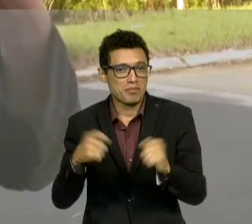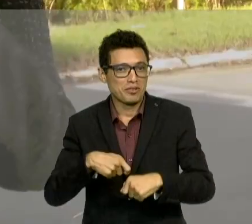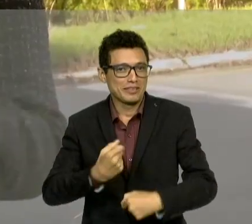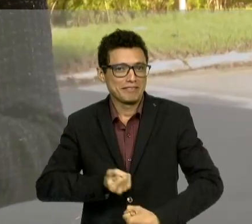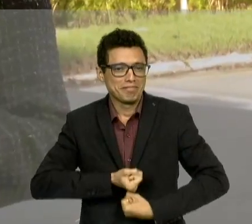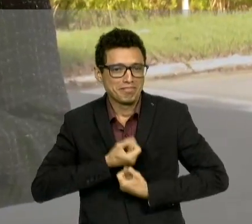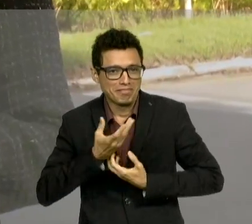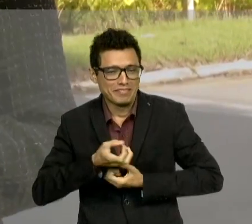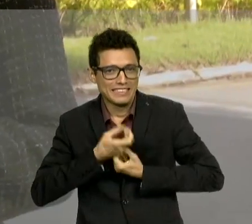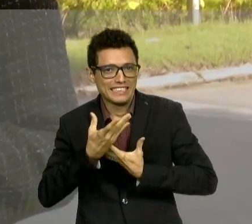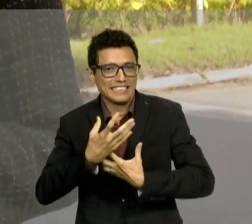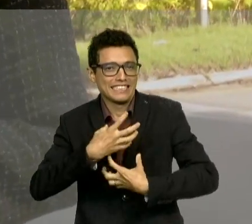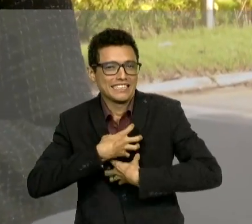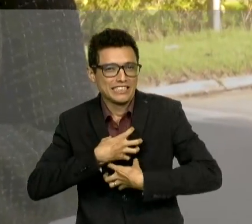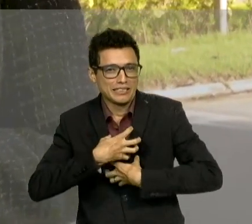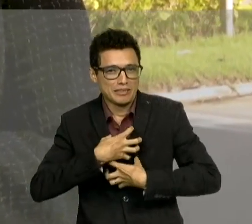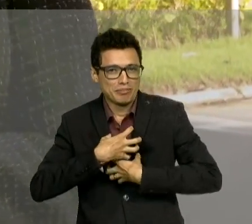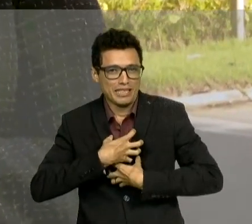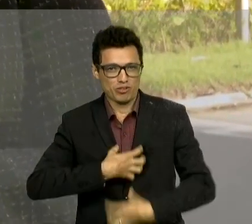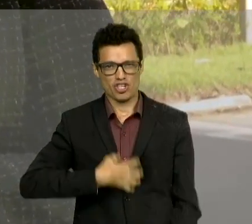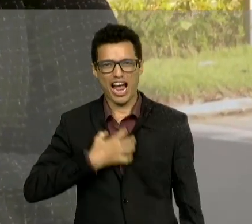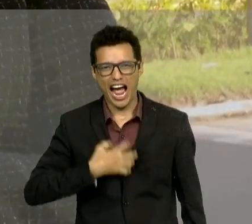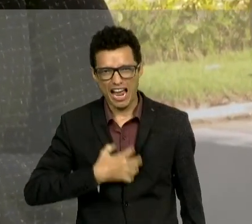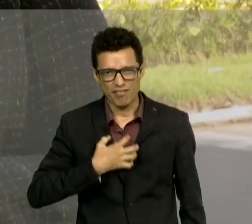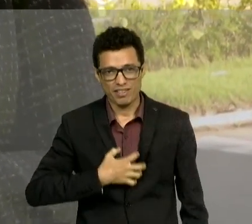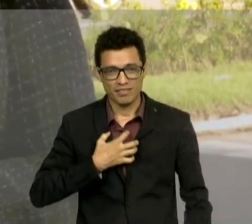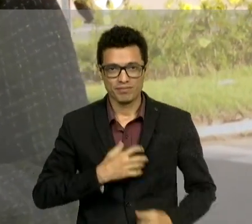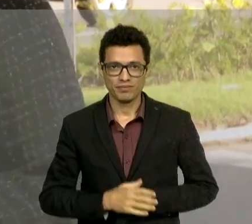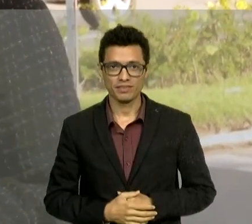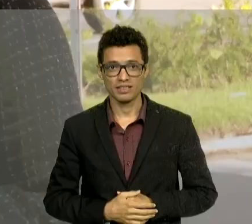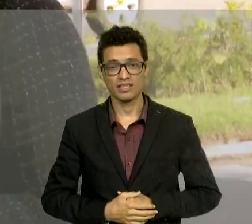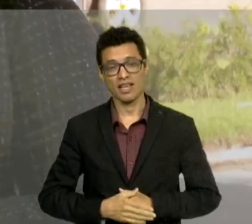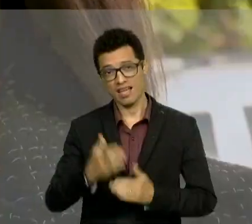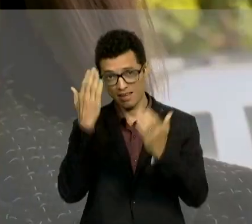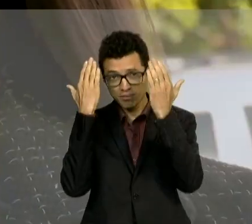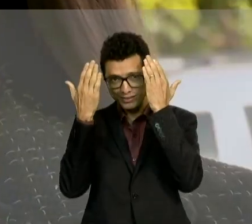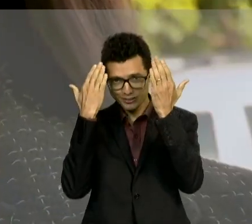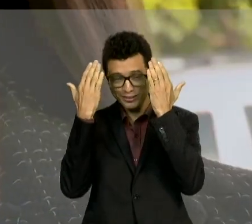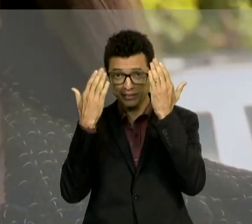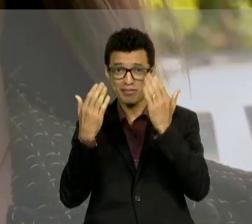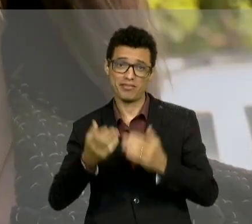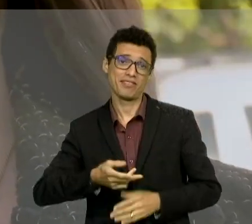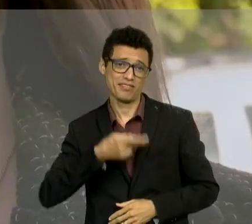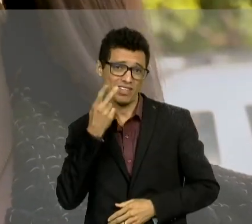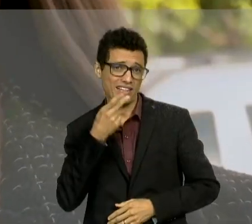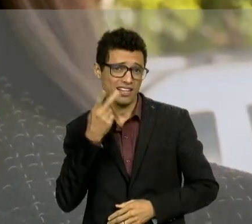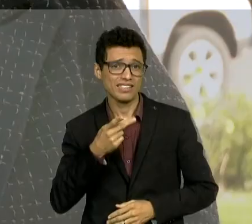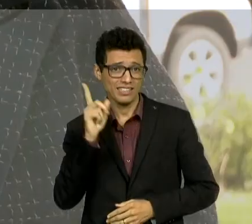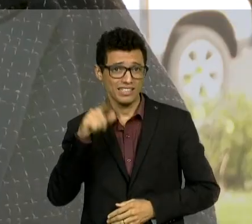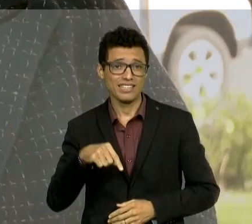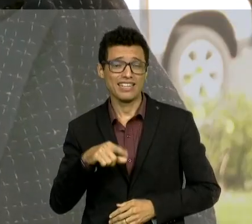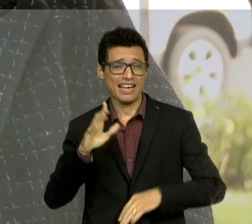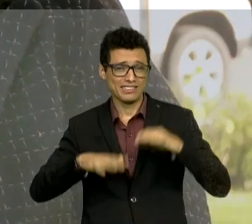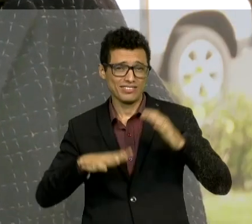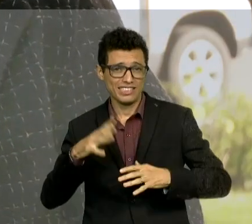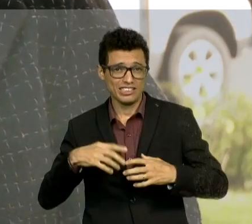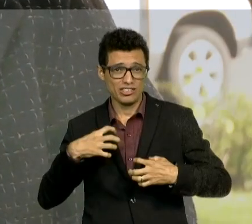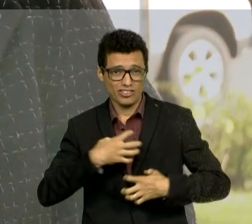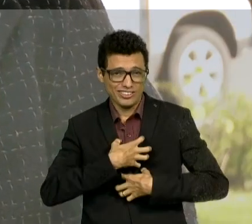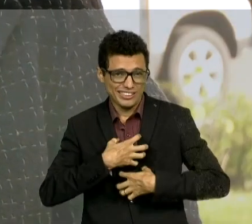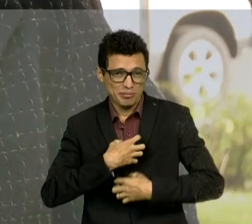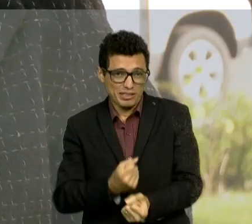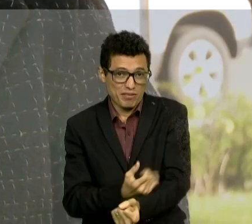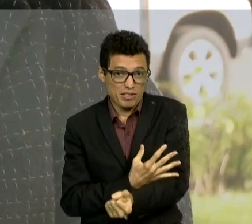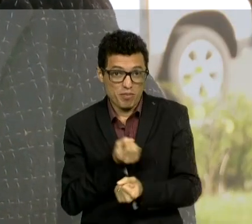agressivos. Esta psicóloga observa que é comum transferir para o trânsito as nossas frustrações. A grande questão